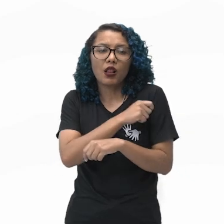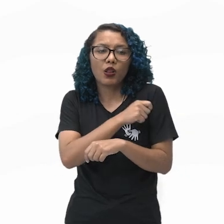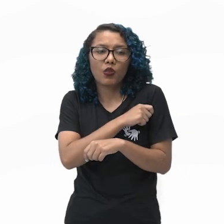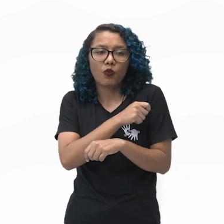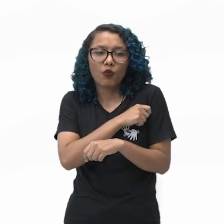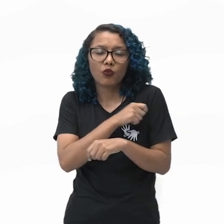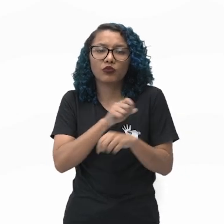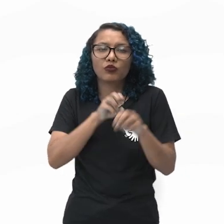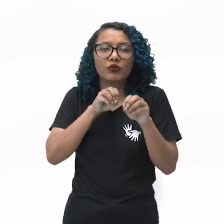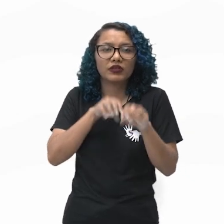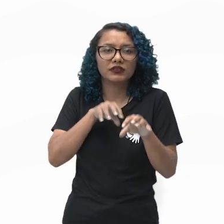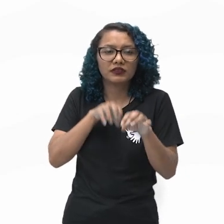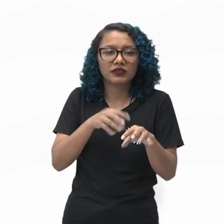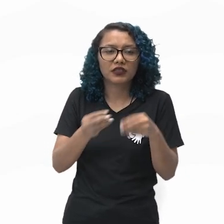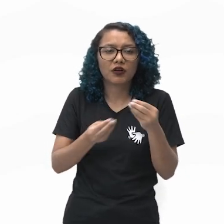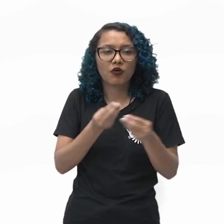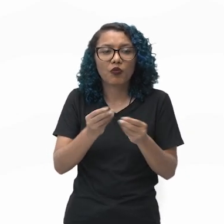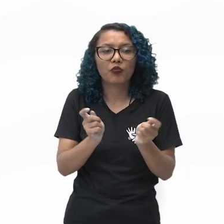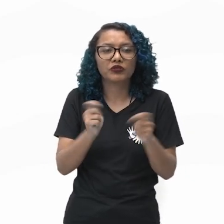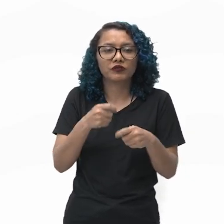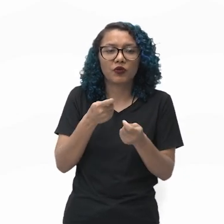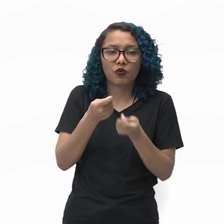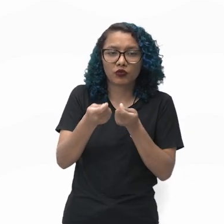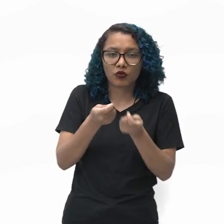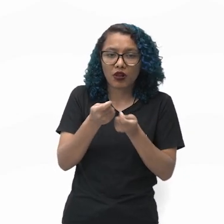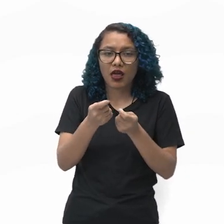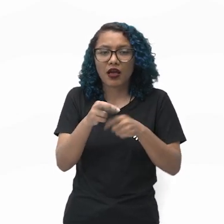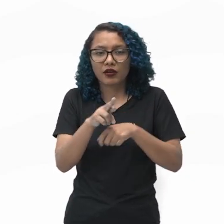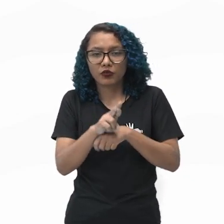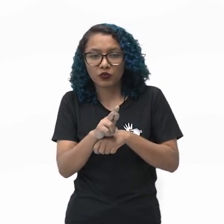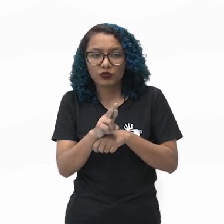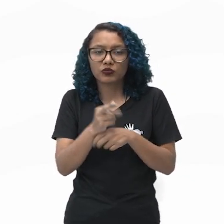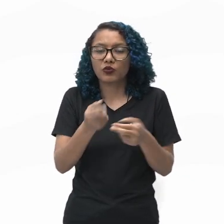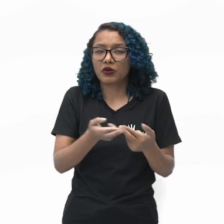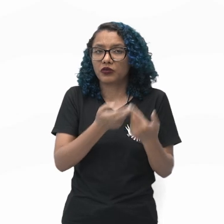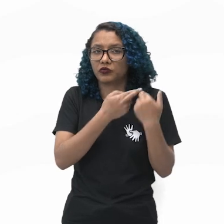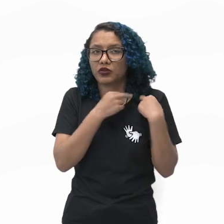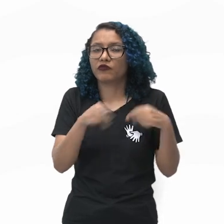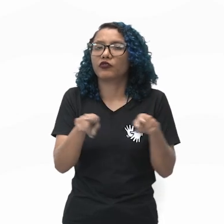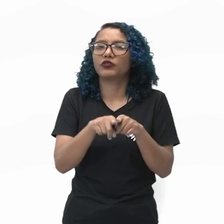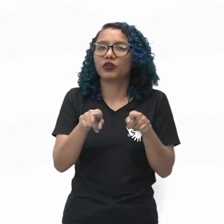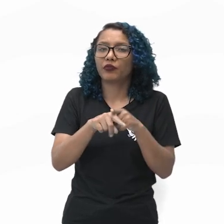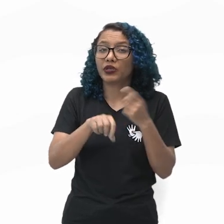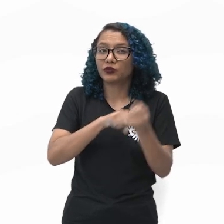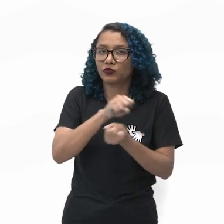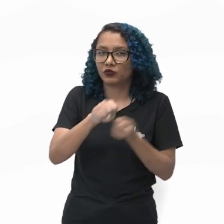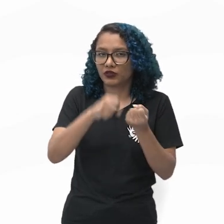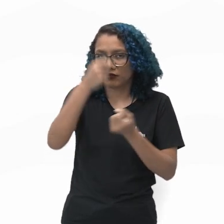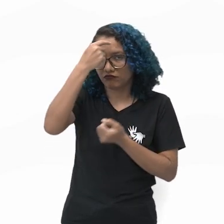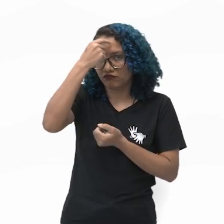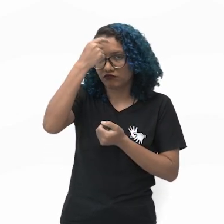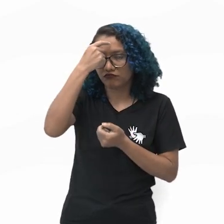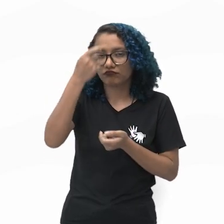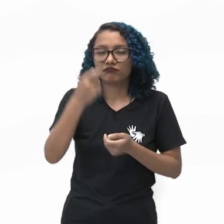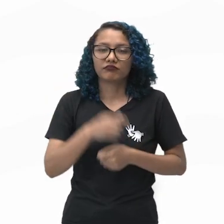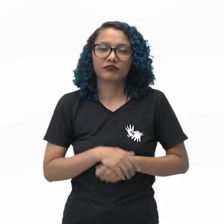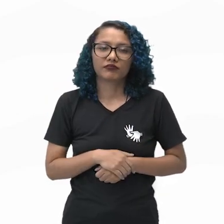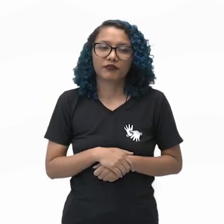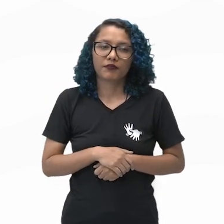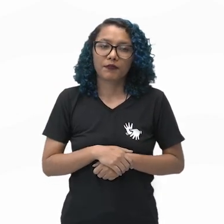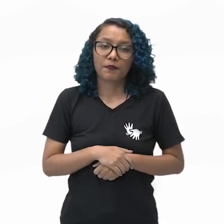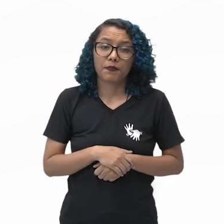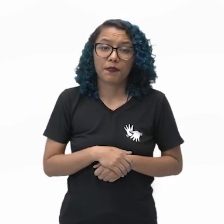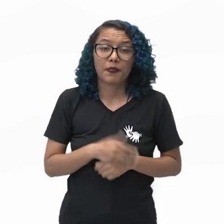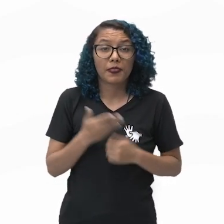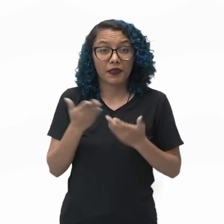de maneira responsável e sustentável. Aqui note que a ODS 12 traz